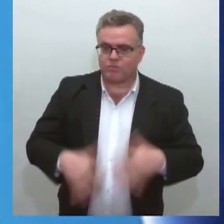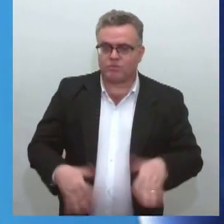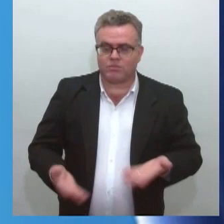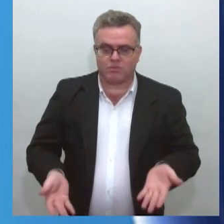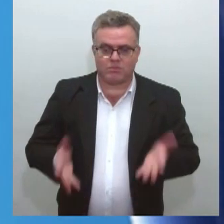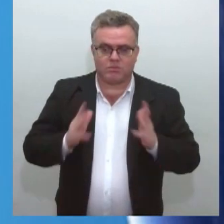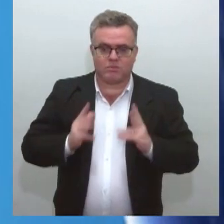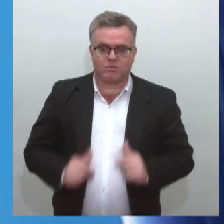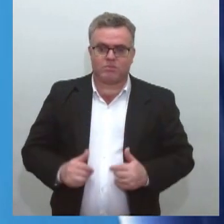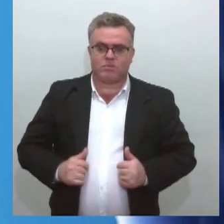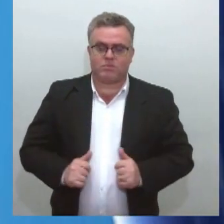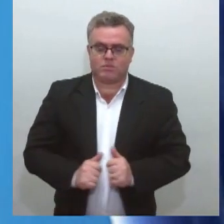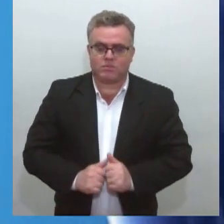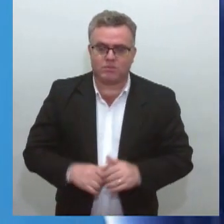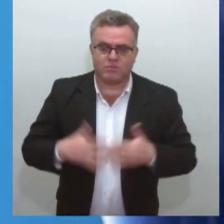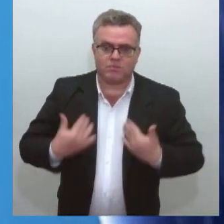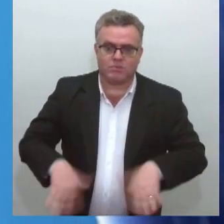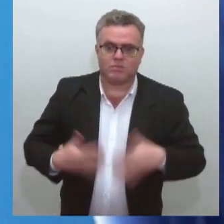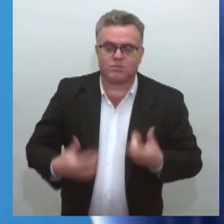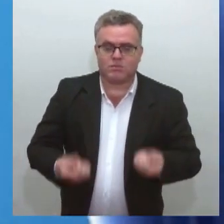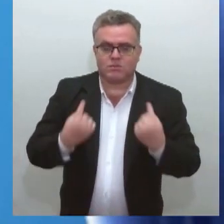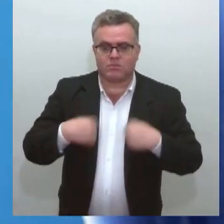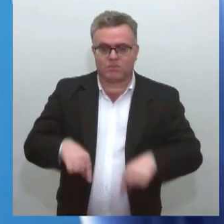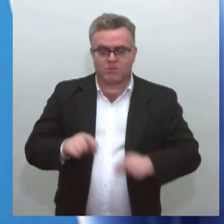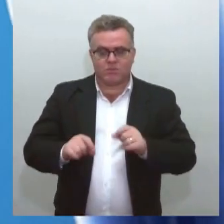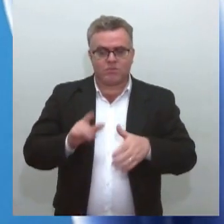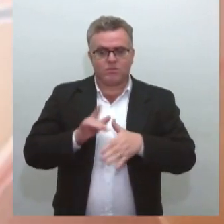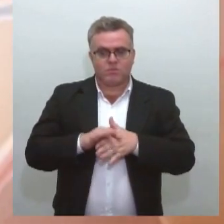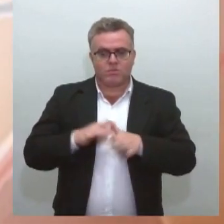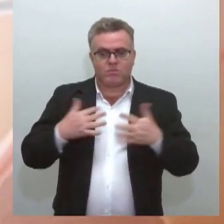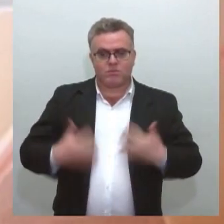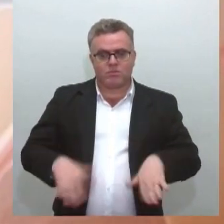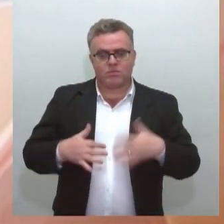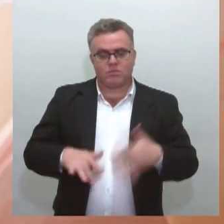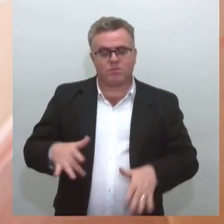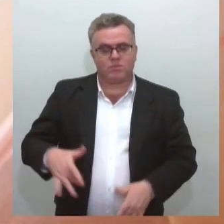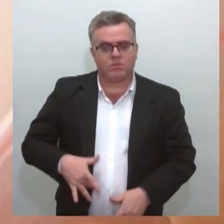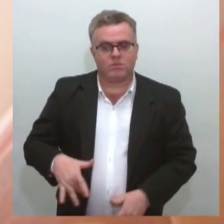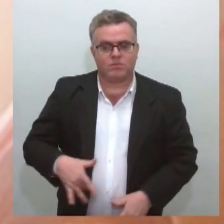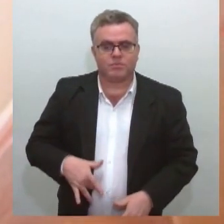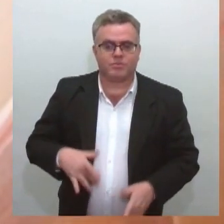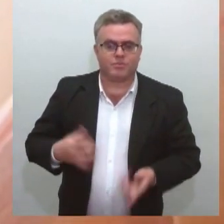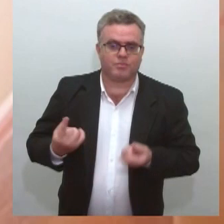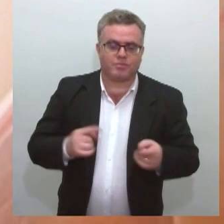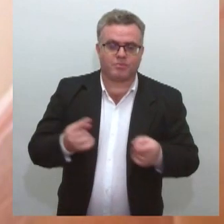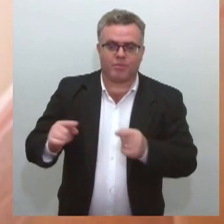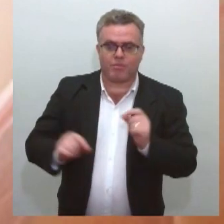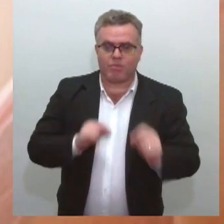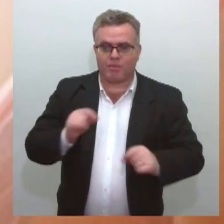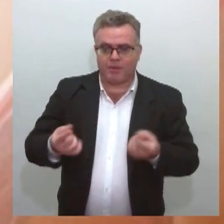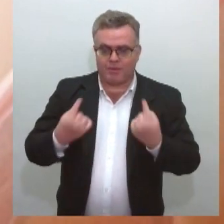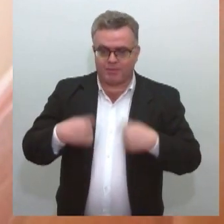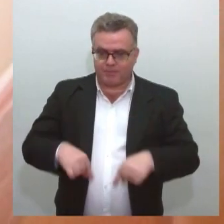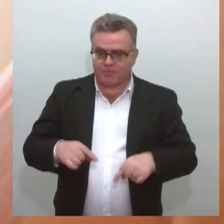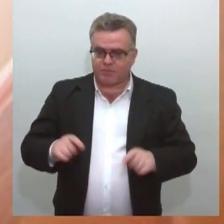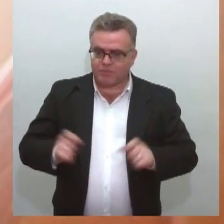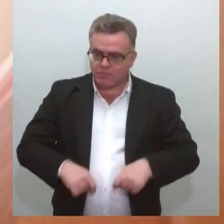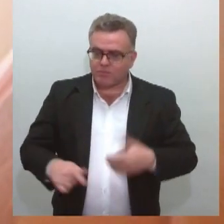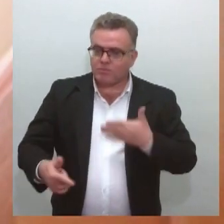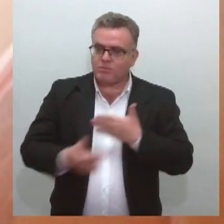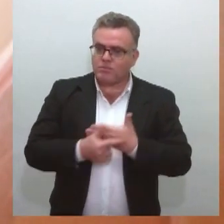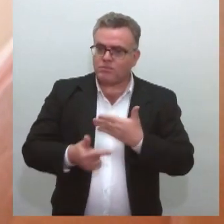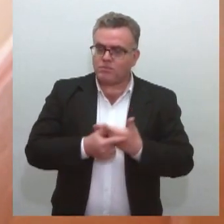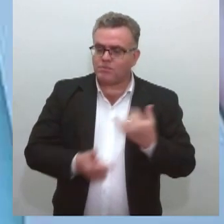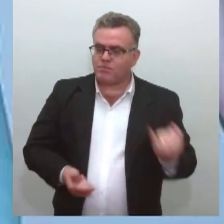equilíbrio hídrico do corpo. A doença renal crônica compromete tanto a estrutura quanto a função deste órgão vital, que